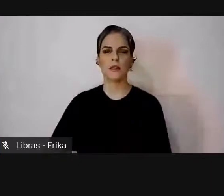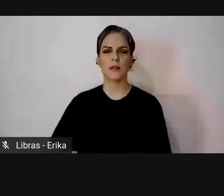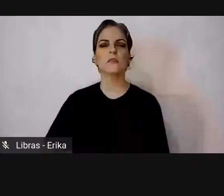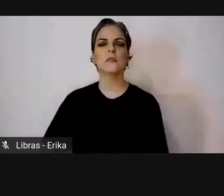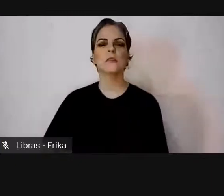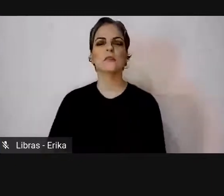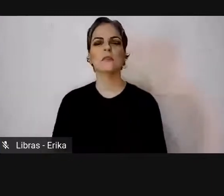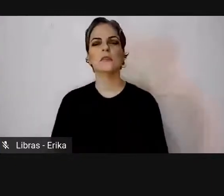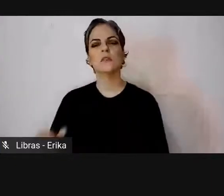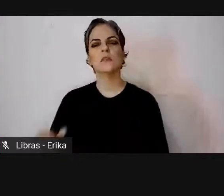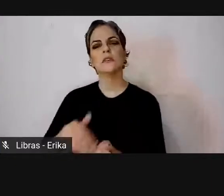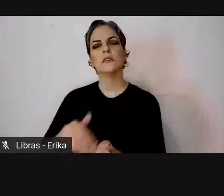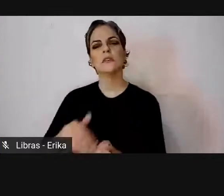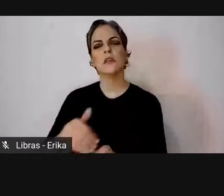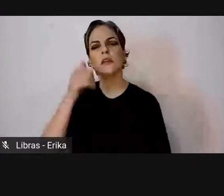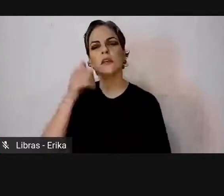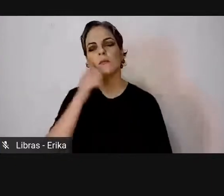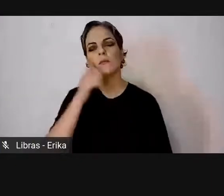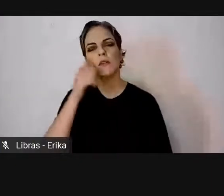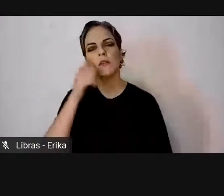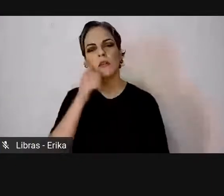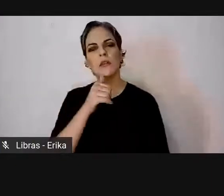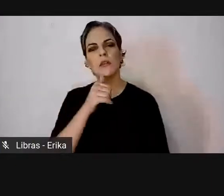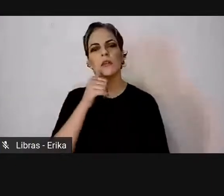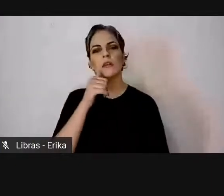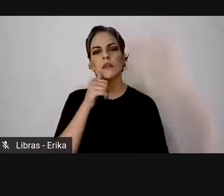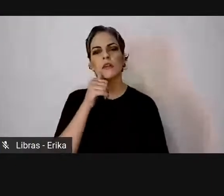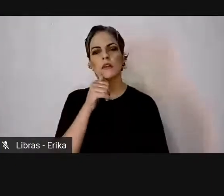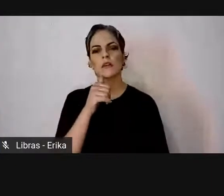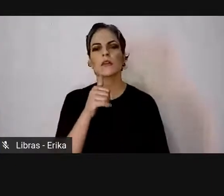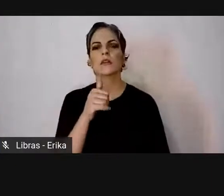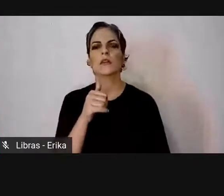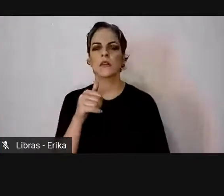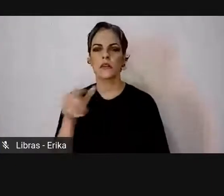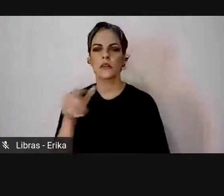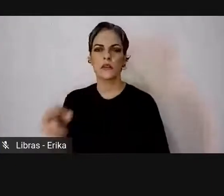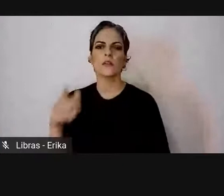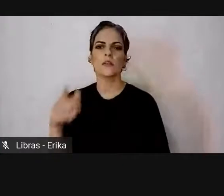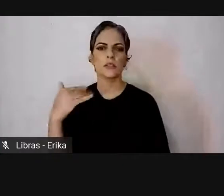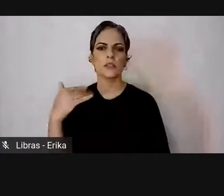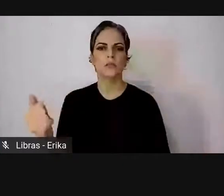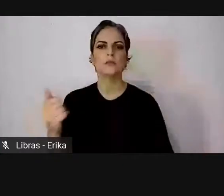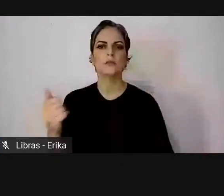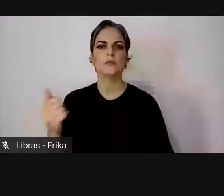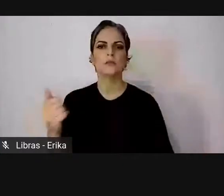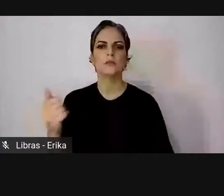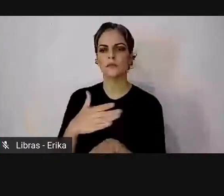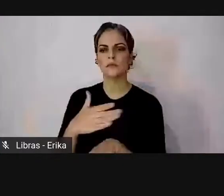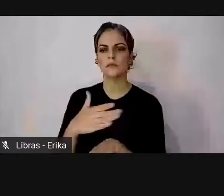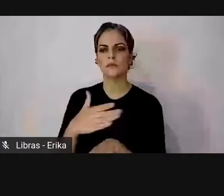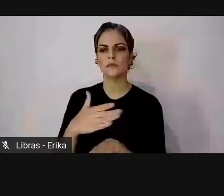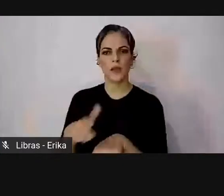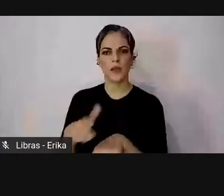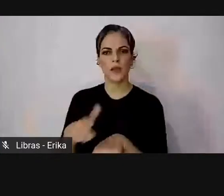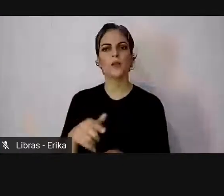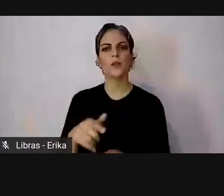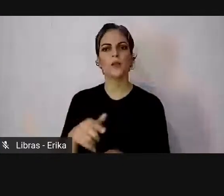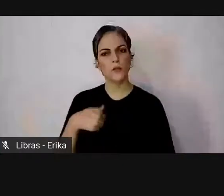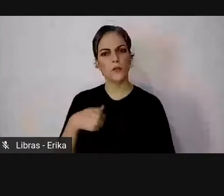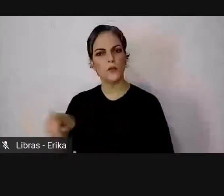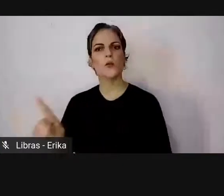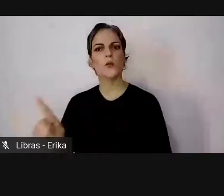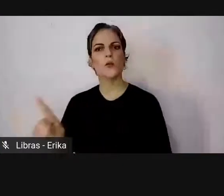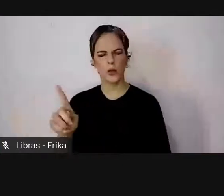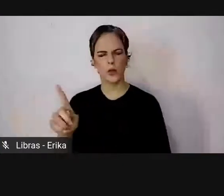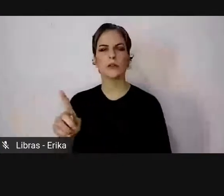dando treinamento, acabei sendo chamado, fui lá, né, e pude colaborar